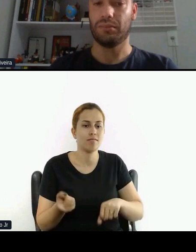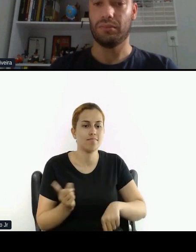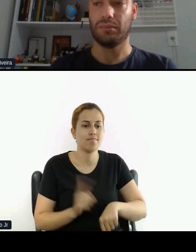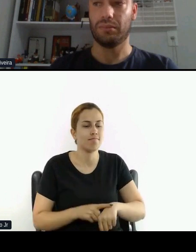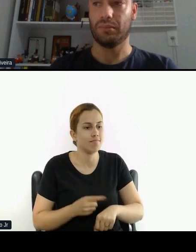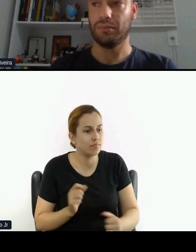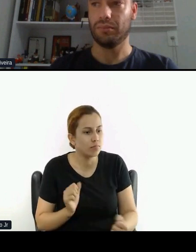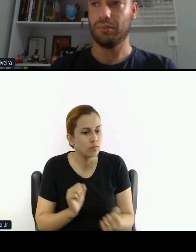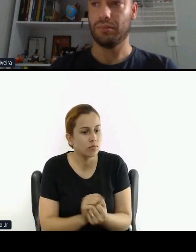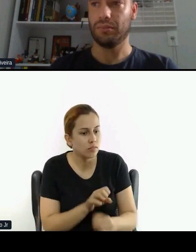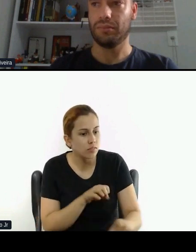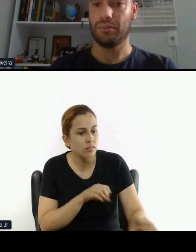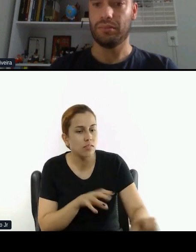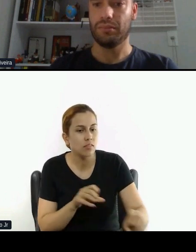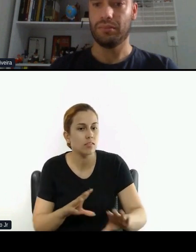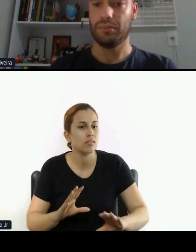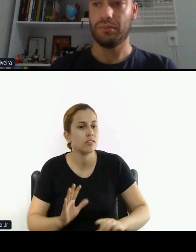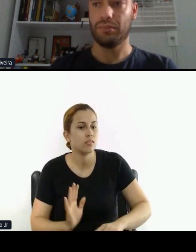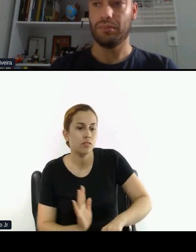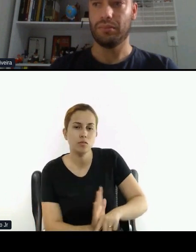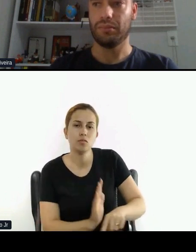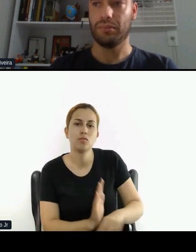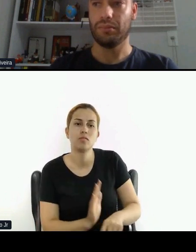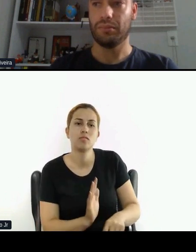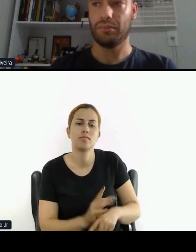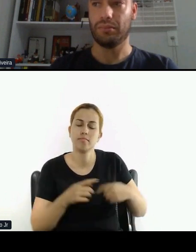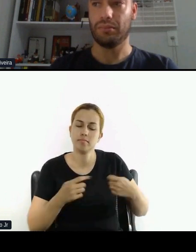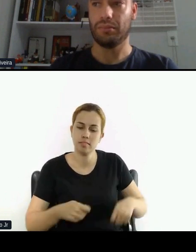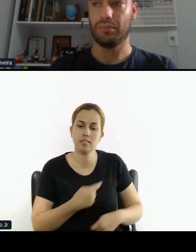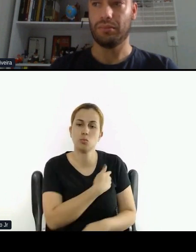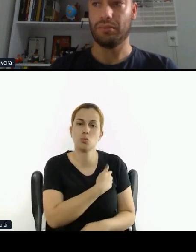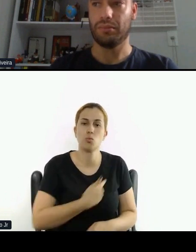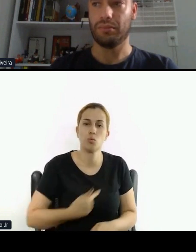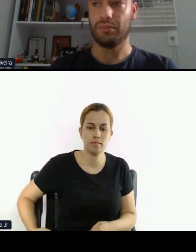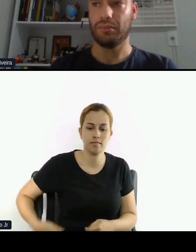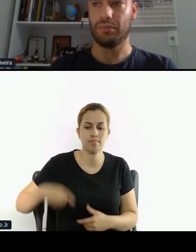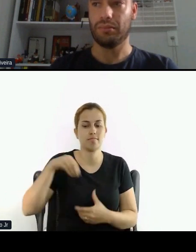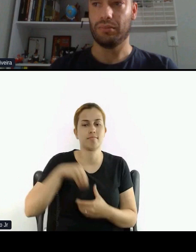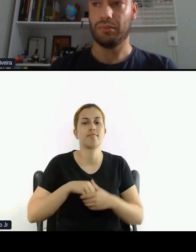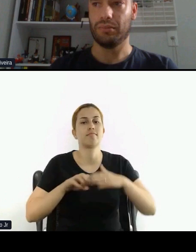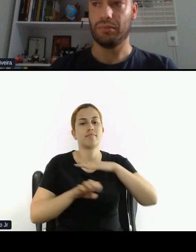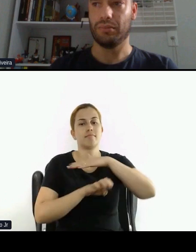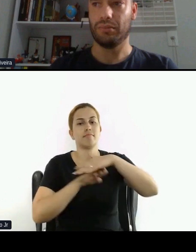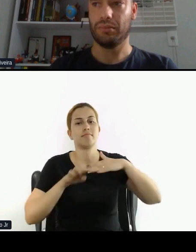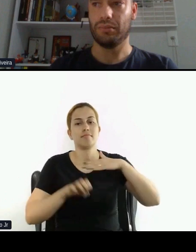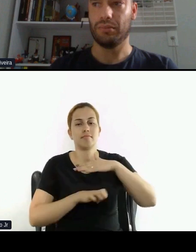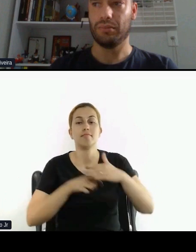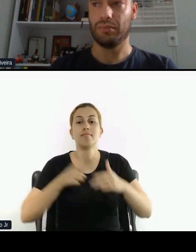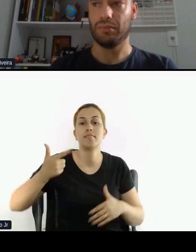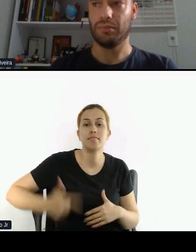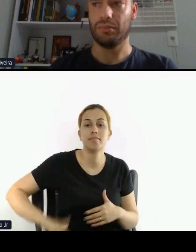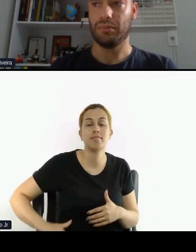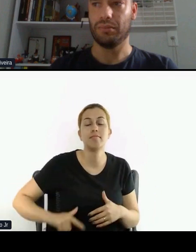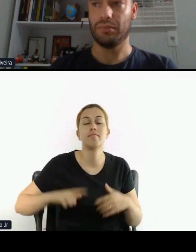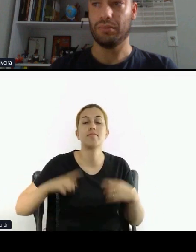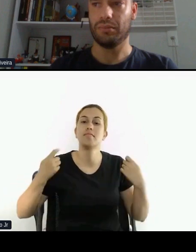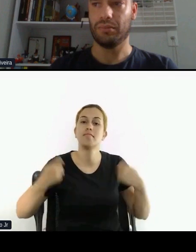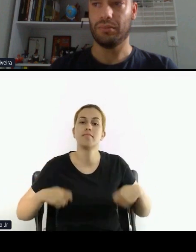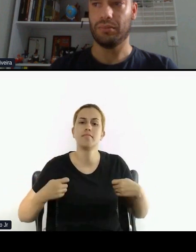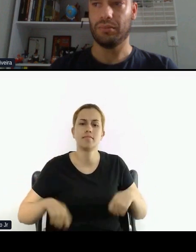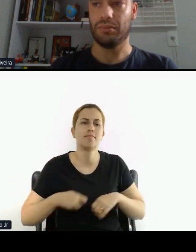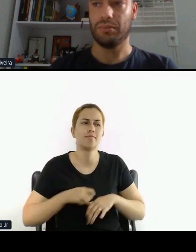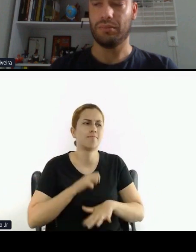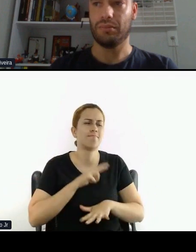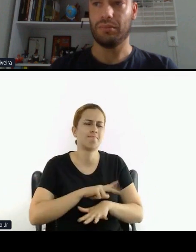Você precisa ter uma governança e também tem que ter uma série